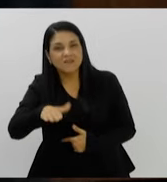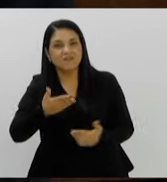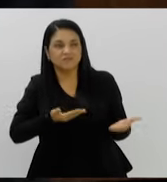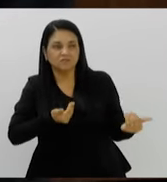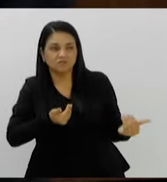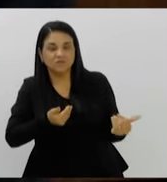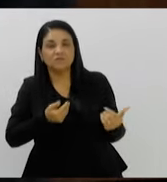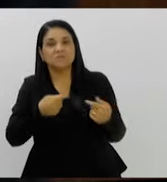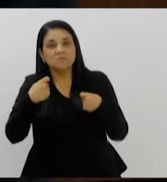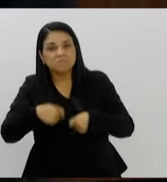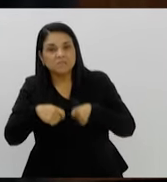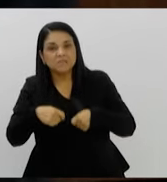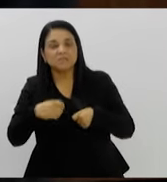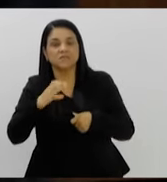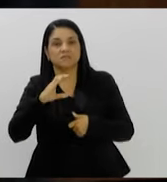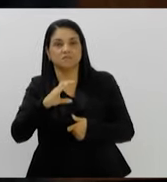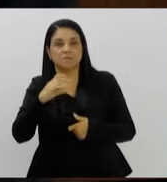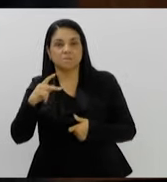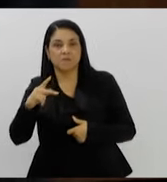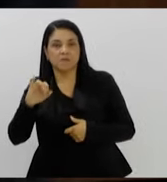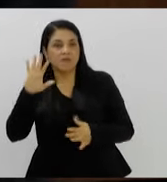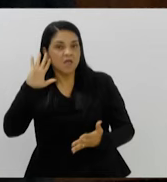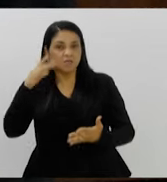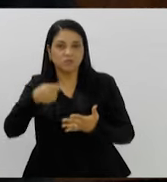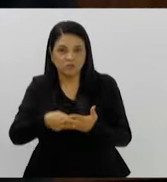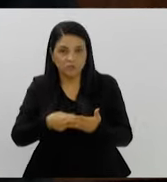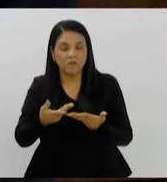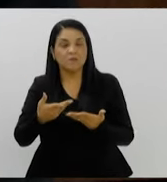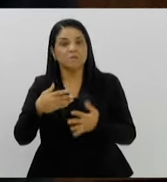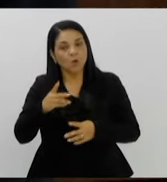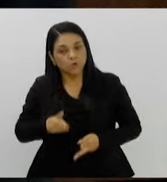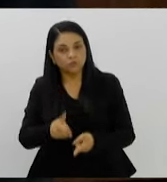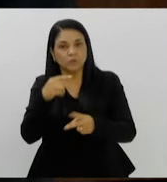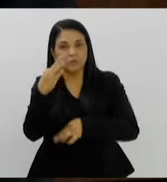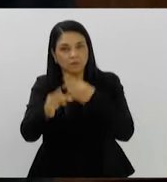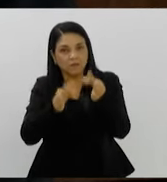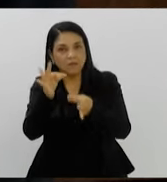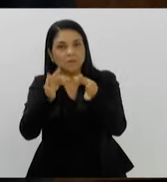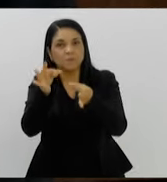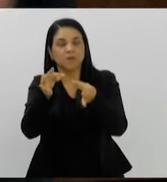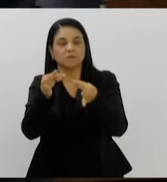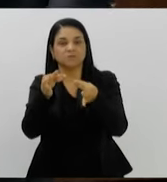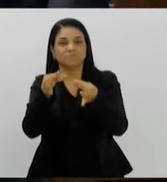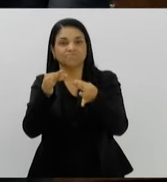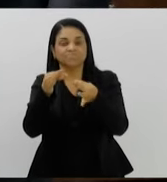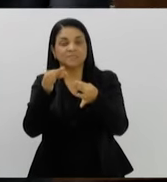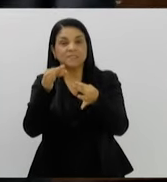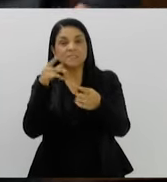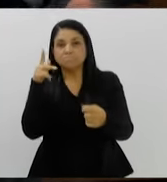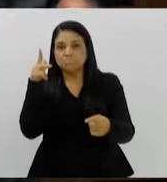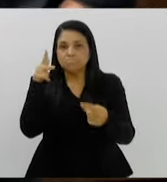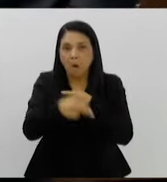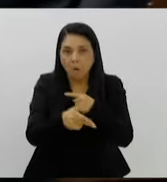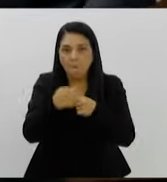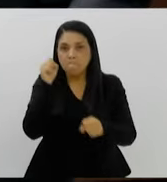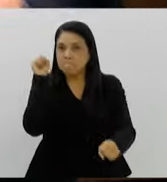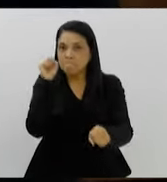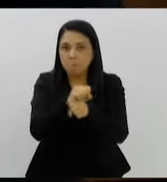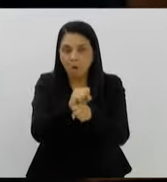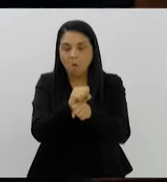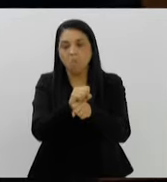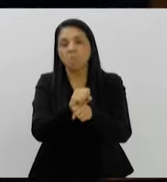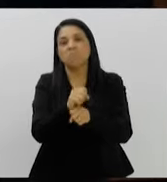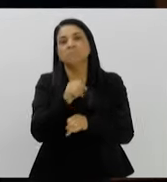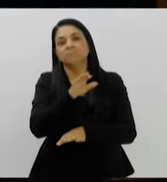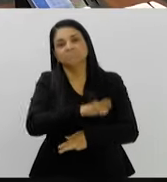CPI para continuar um tratamento que vai levá-los se continuar interrompido a morte é sobre isso que eu